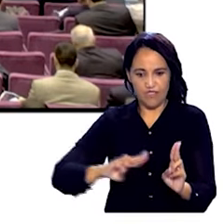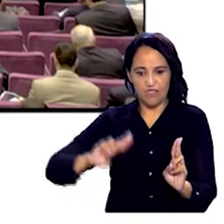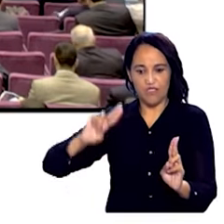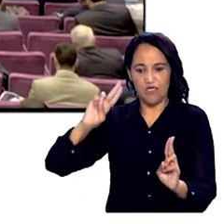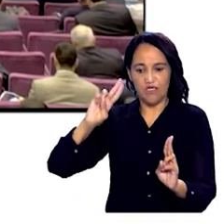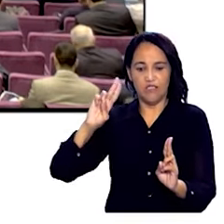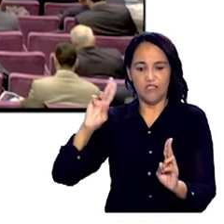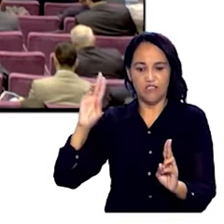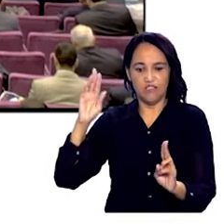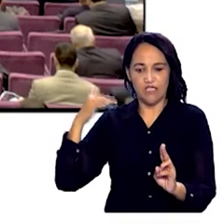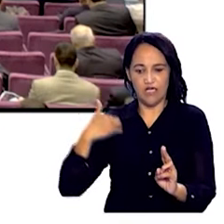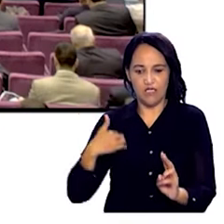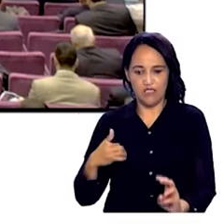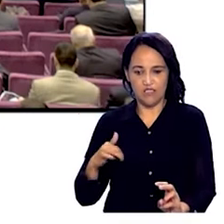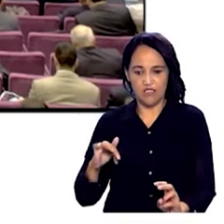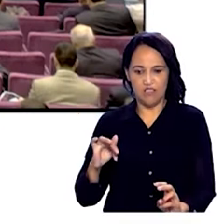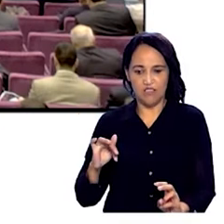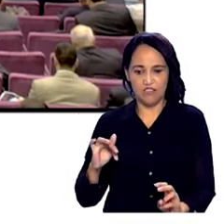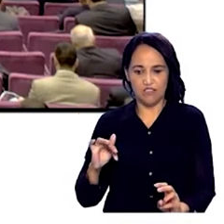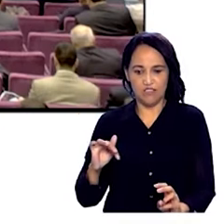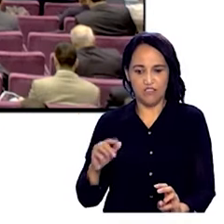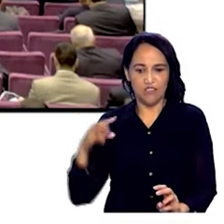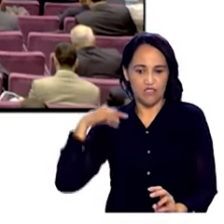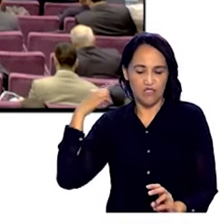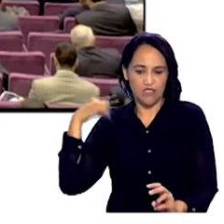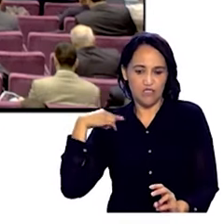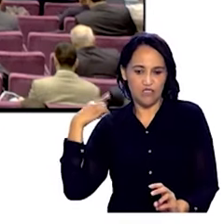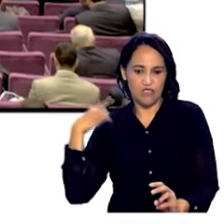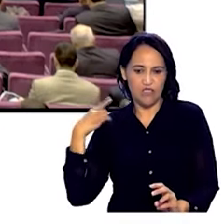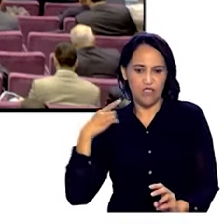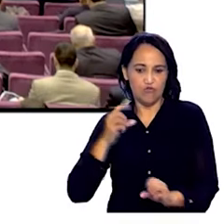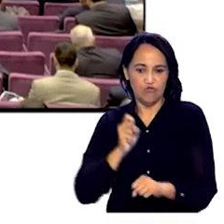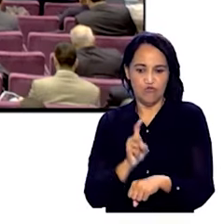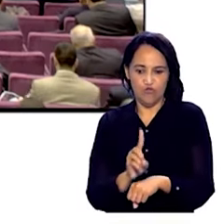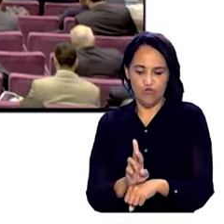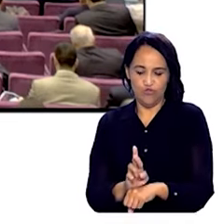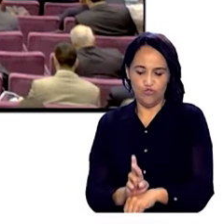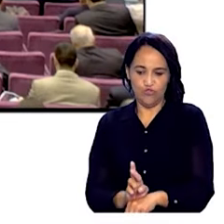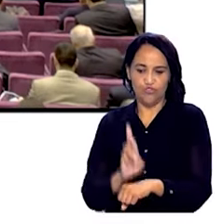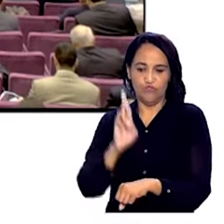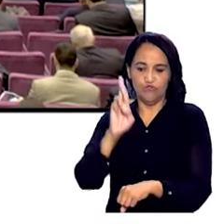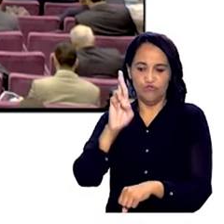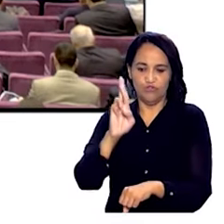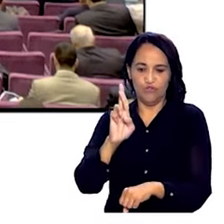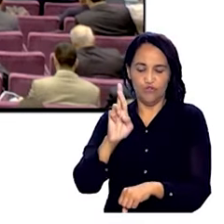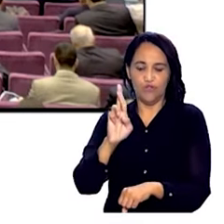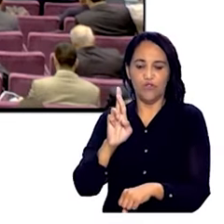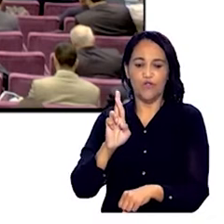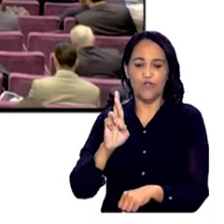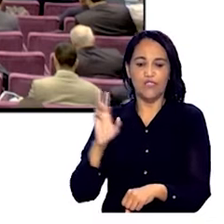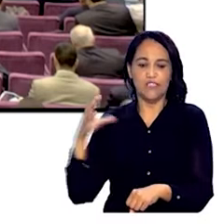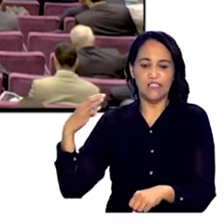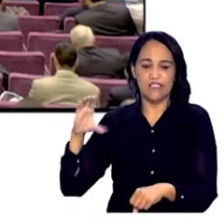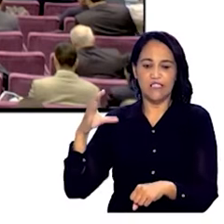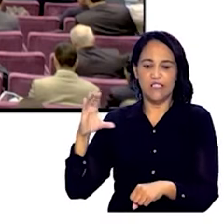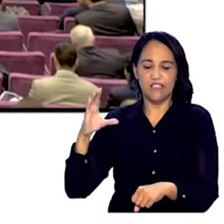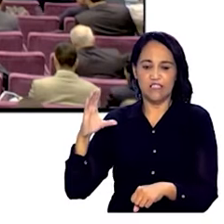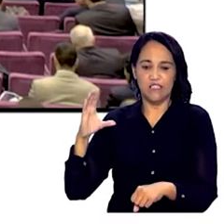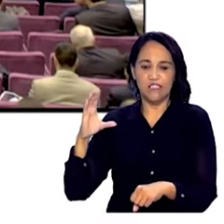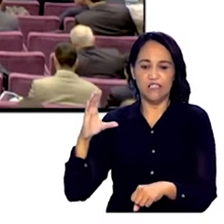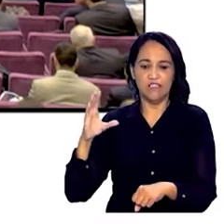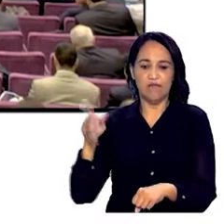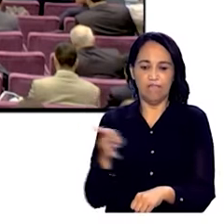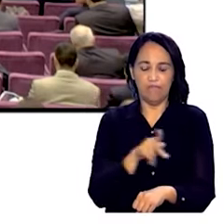Argentina advogado Doutor em ciências jurídicas Professor titular e diretor do Instituto de Direito processal da da